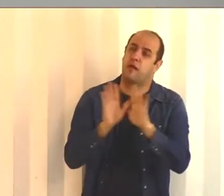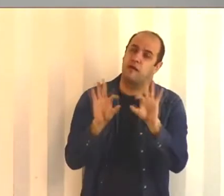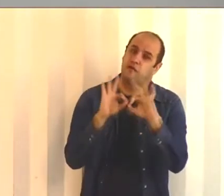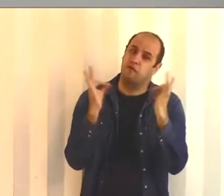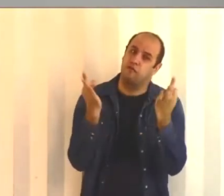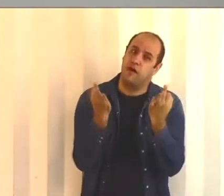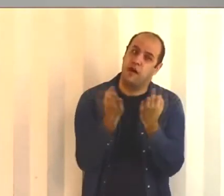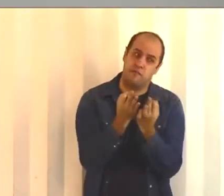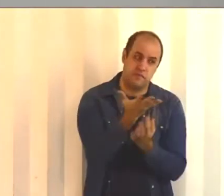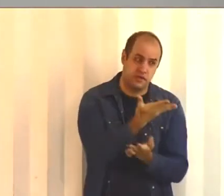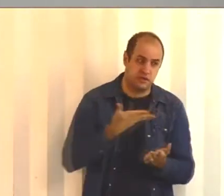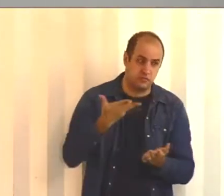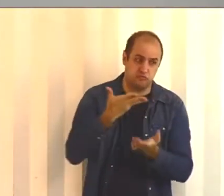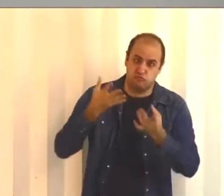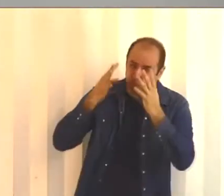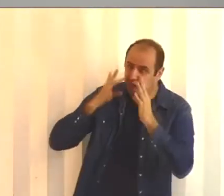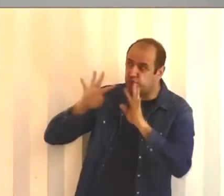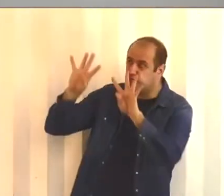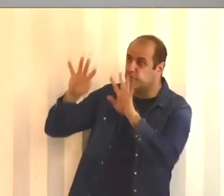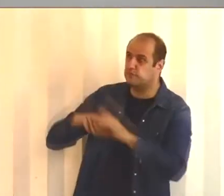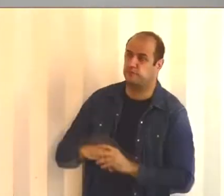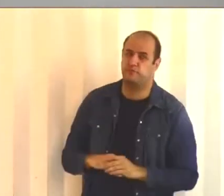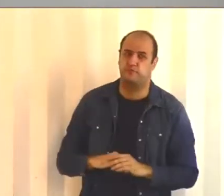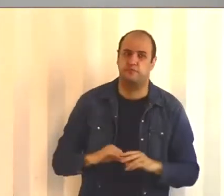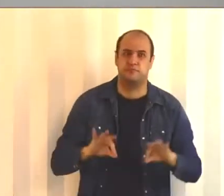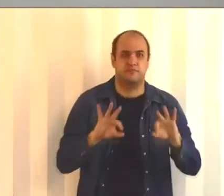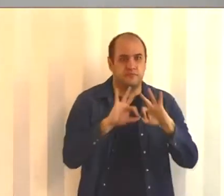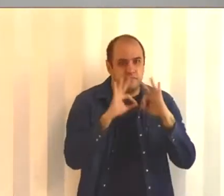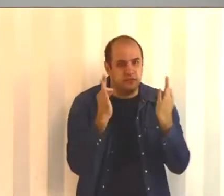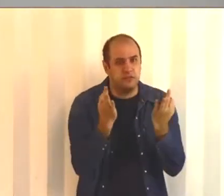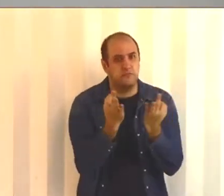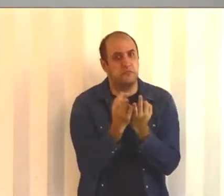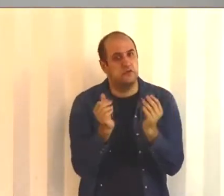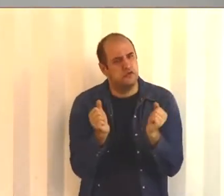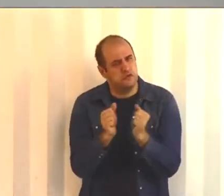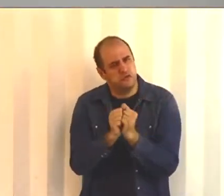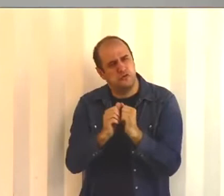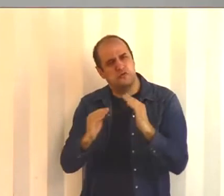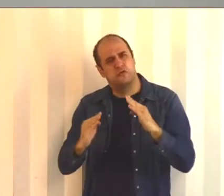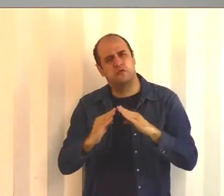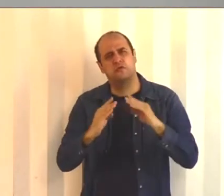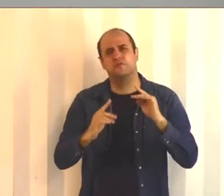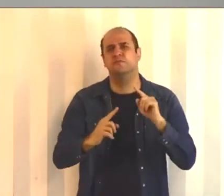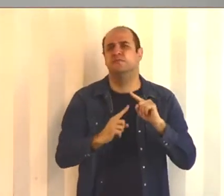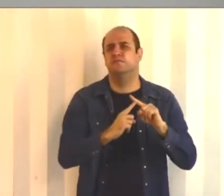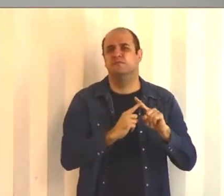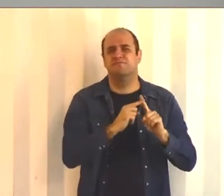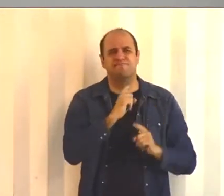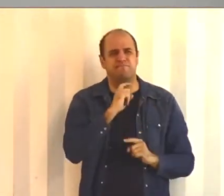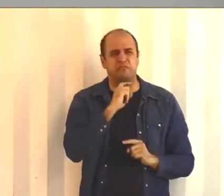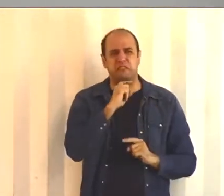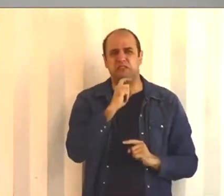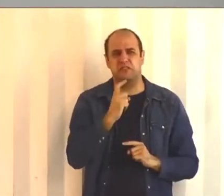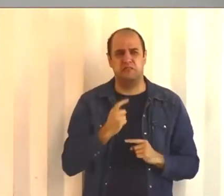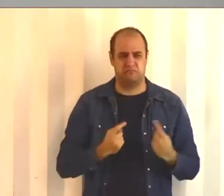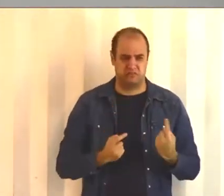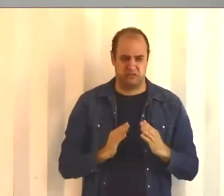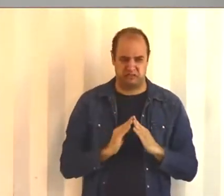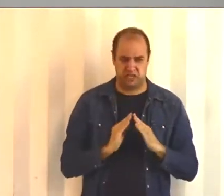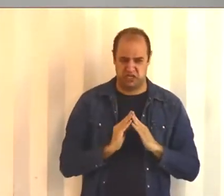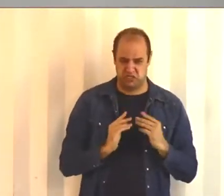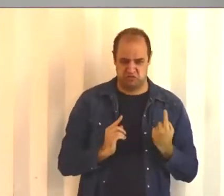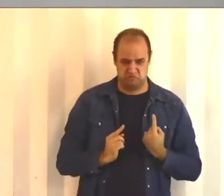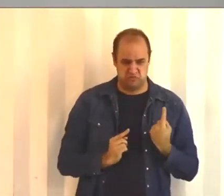voltem ao Senhor. A minha oração é que a chave da casa venha junto para a igreja, que não fique ninguém em casa por algum motivo que não